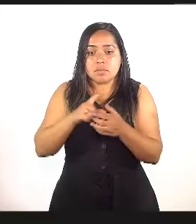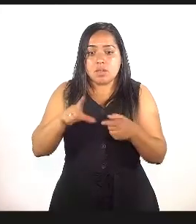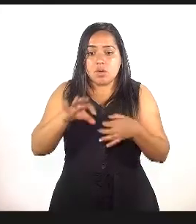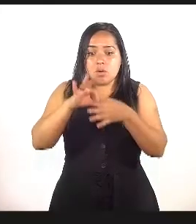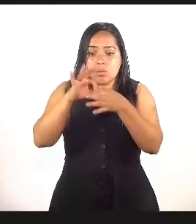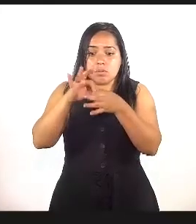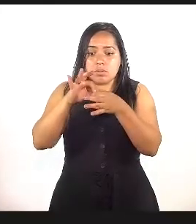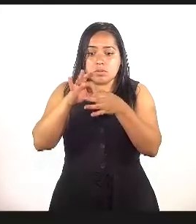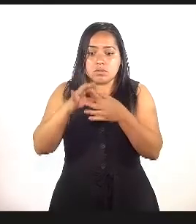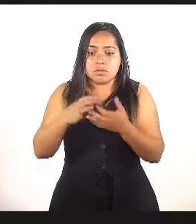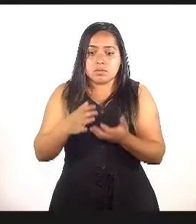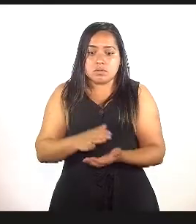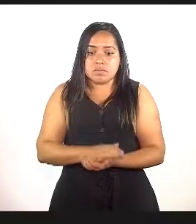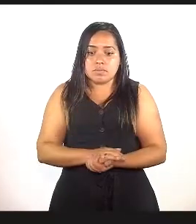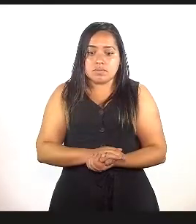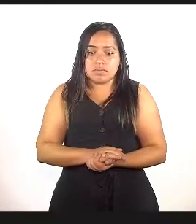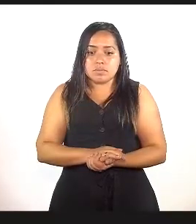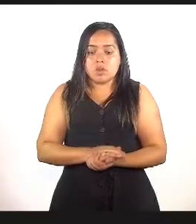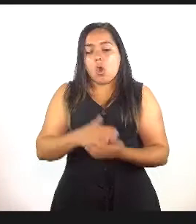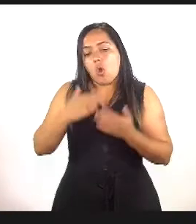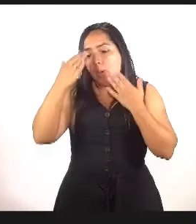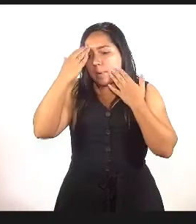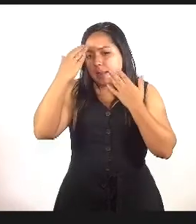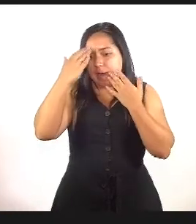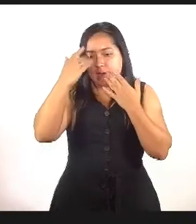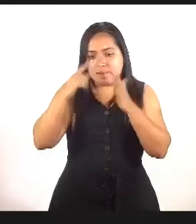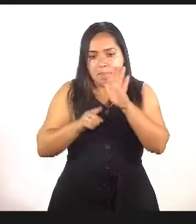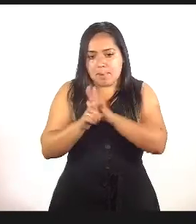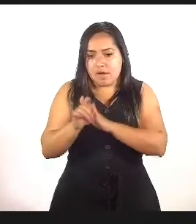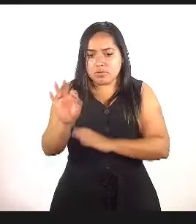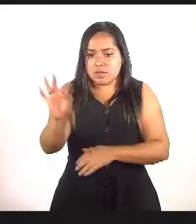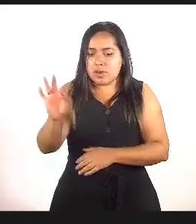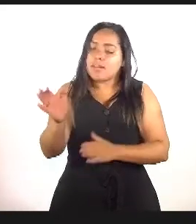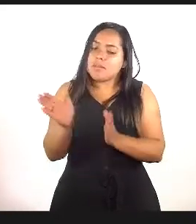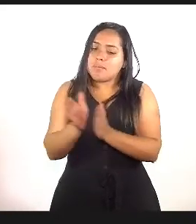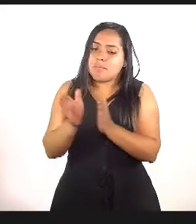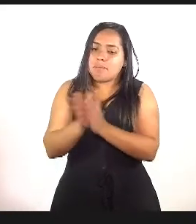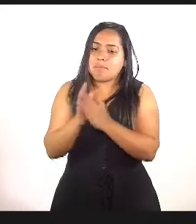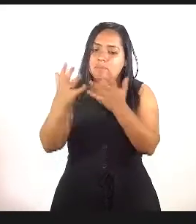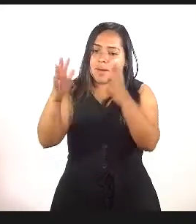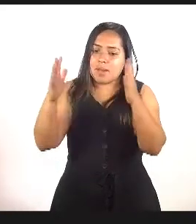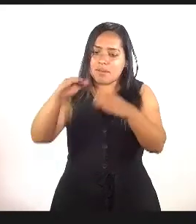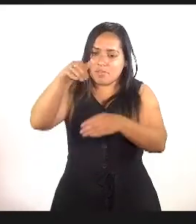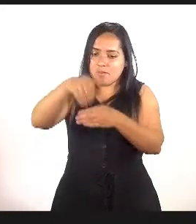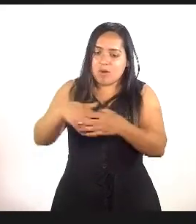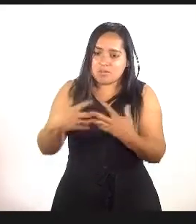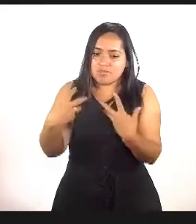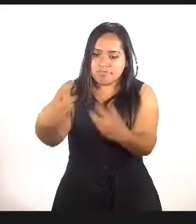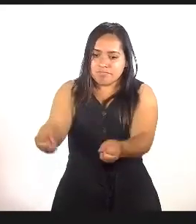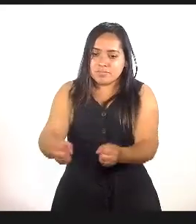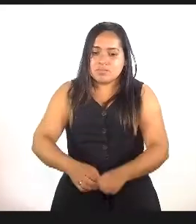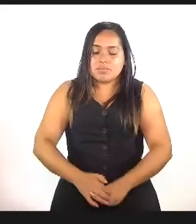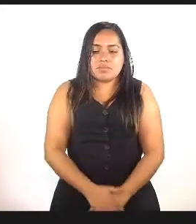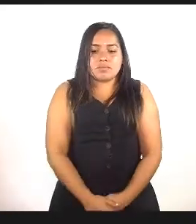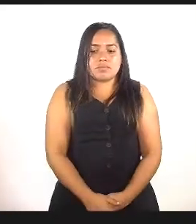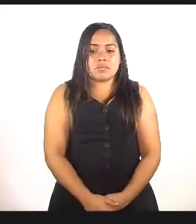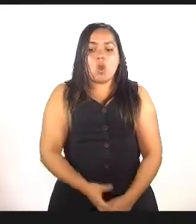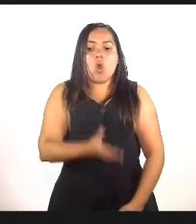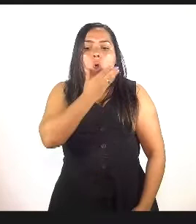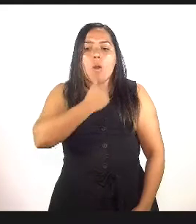Tá bom, obrigado. Sem mais perguntas, parabenizar e já declarar meu voto favorável ao senhor